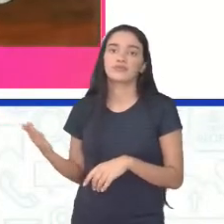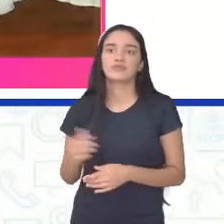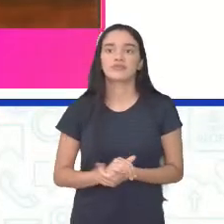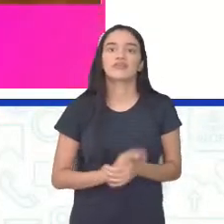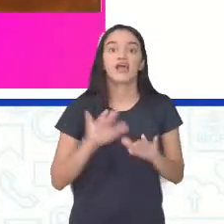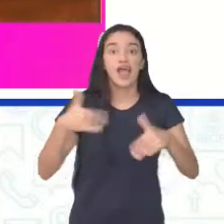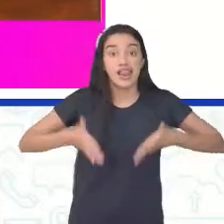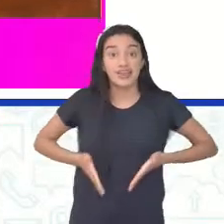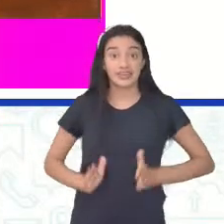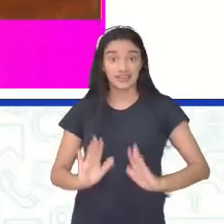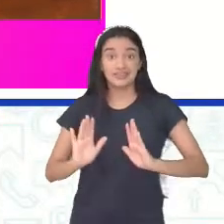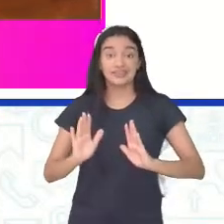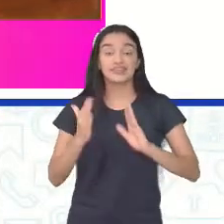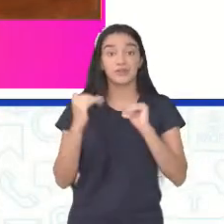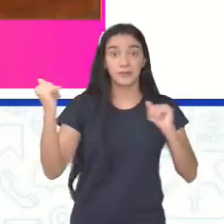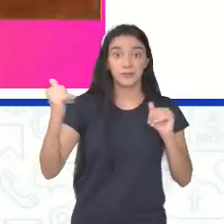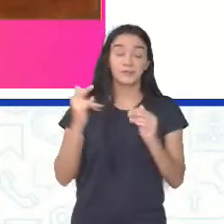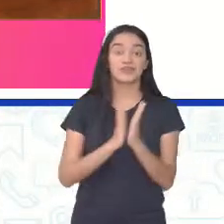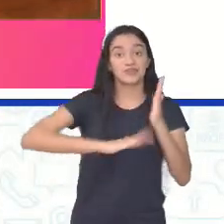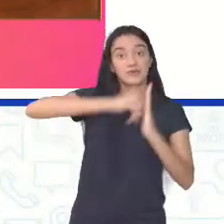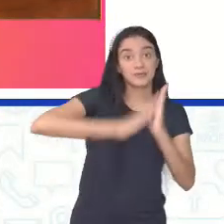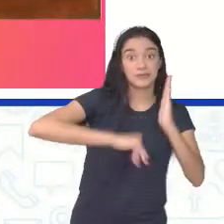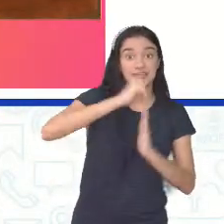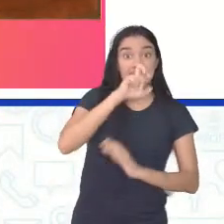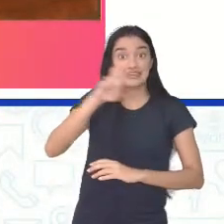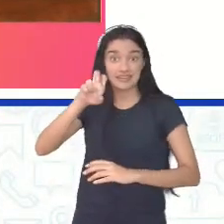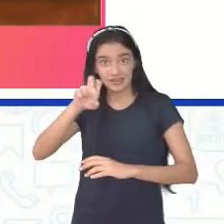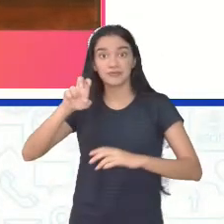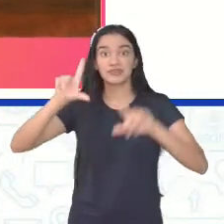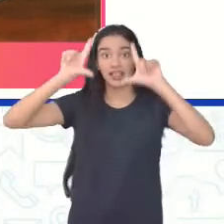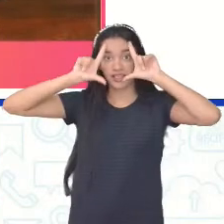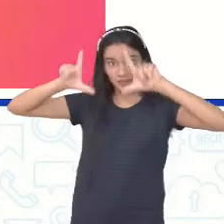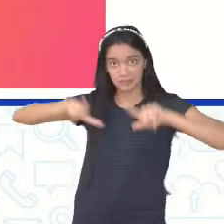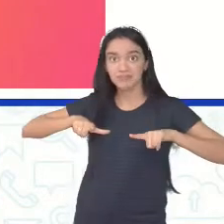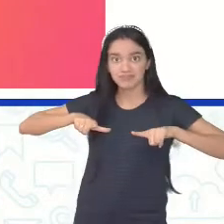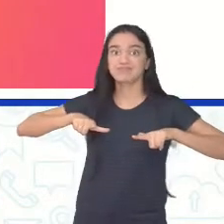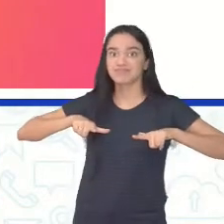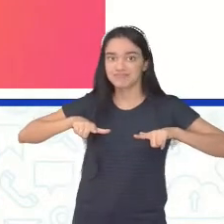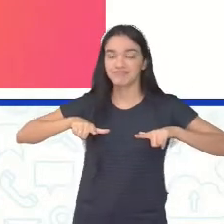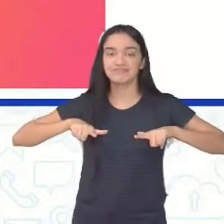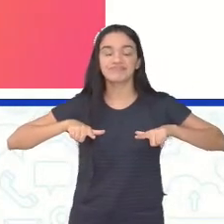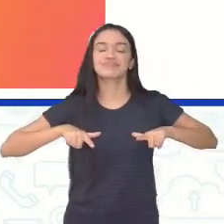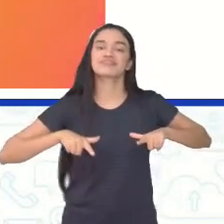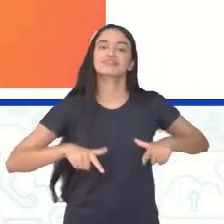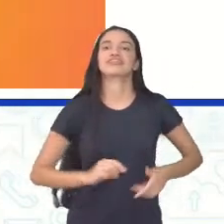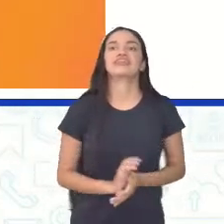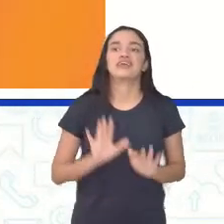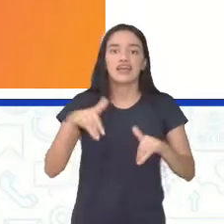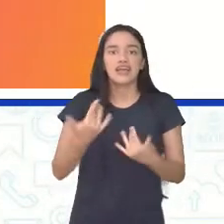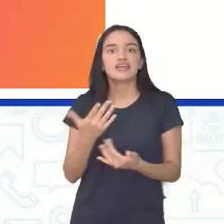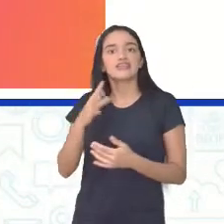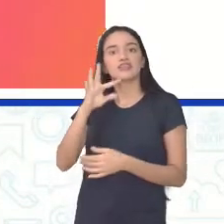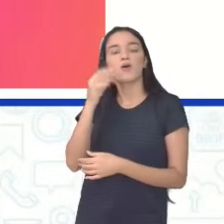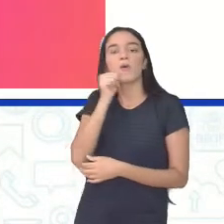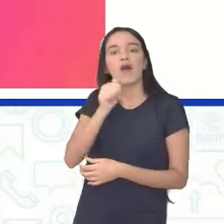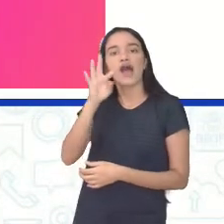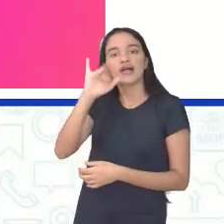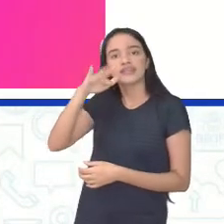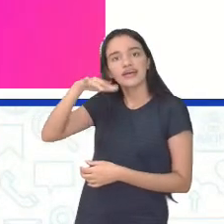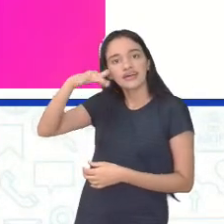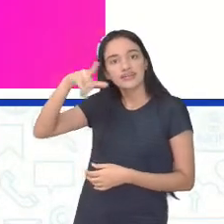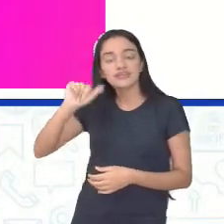Cartier-Bresson, Man Ray, Vivian Maier, mais recentemente, que foi descoberta,